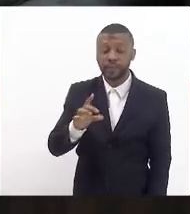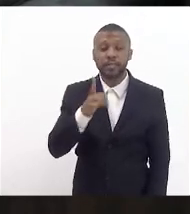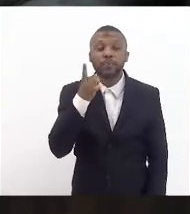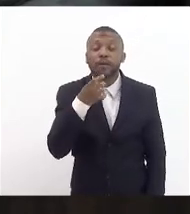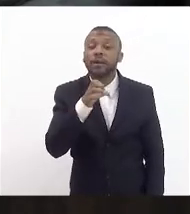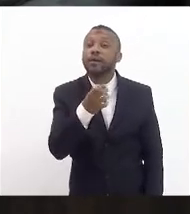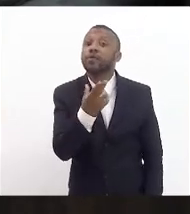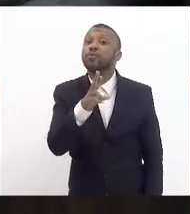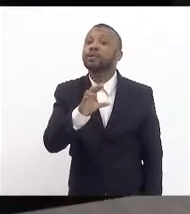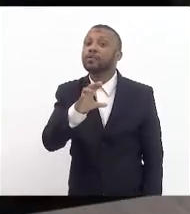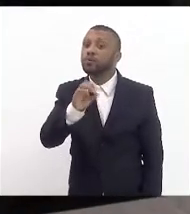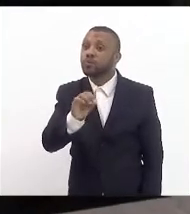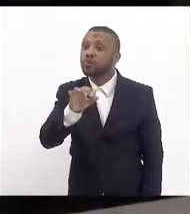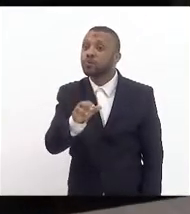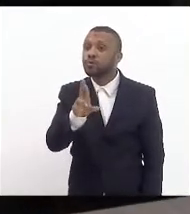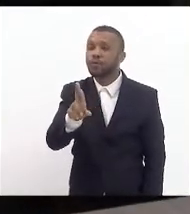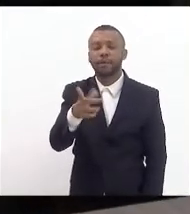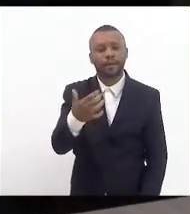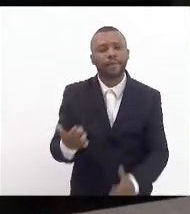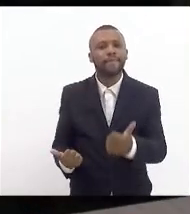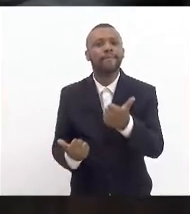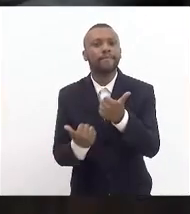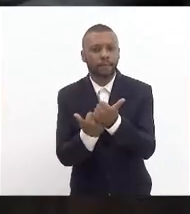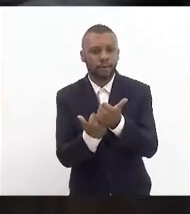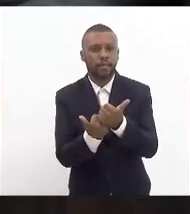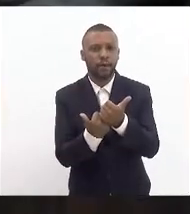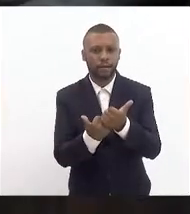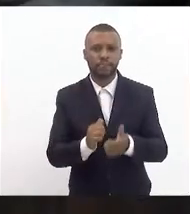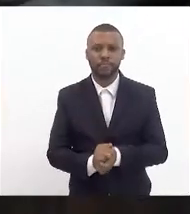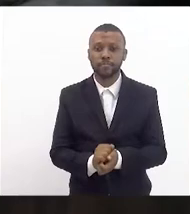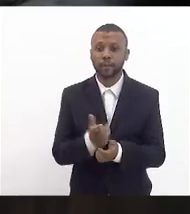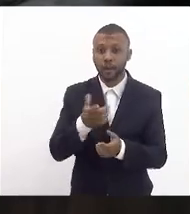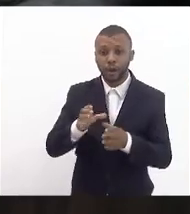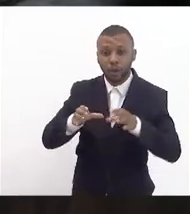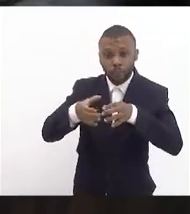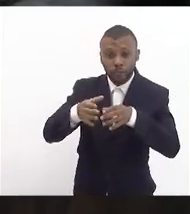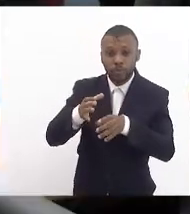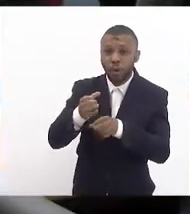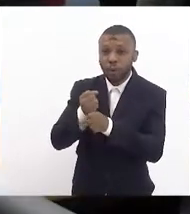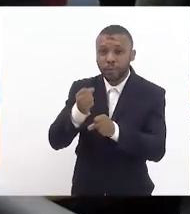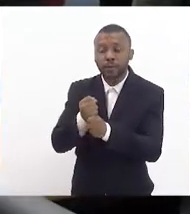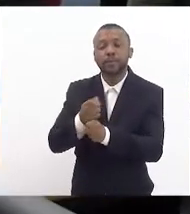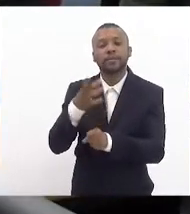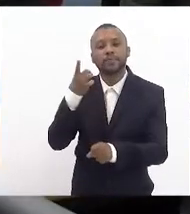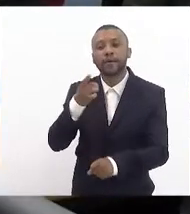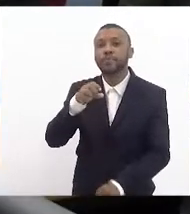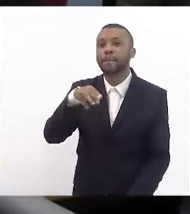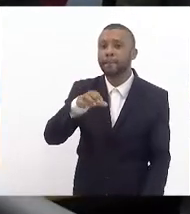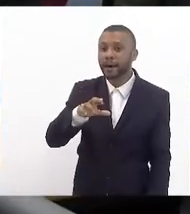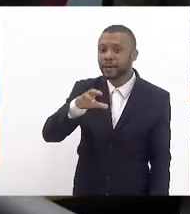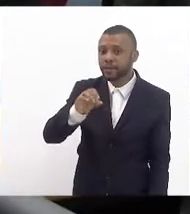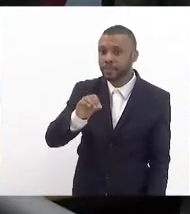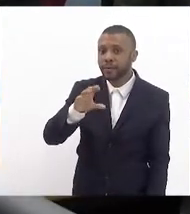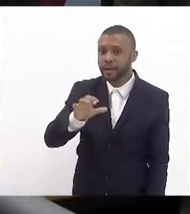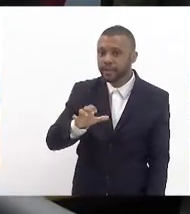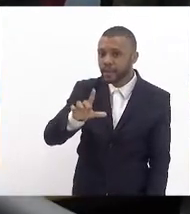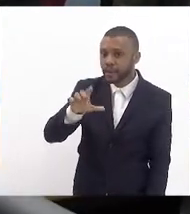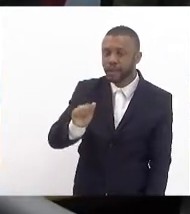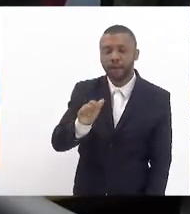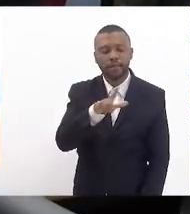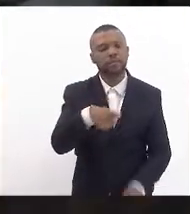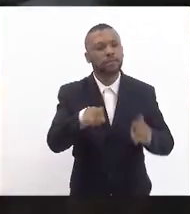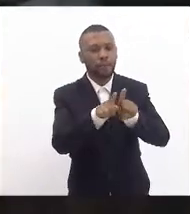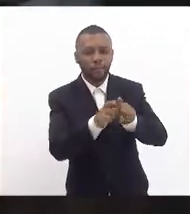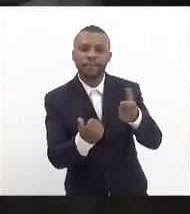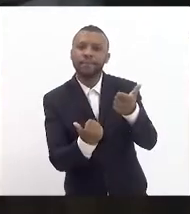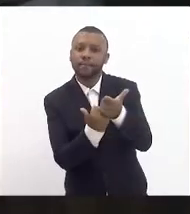Júnior. Favorável, senhor presidente. Pela Comissão de Orçamento, deputado Márcio Canella. Favorável, senhor presidente.